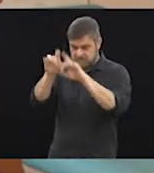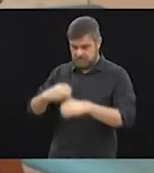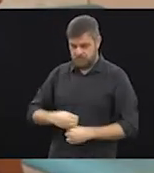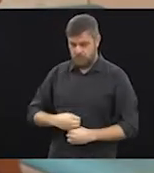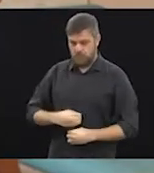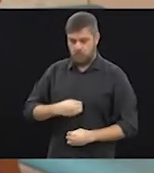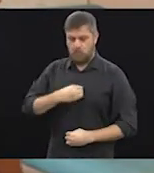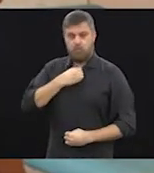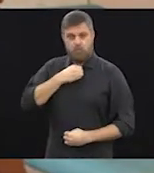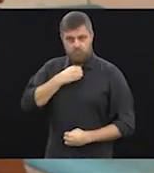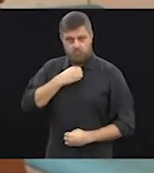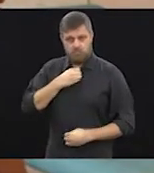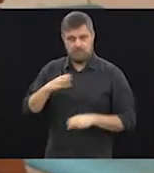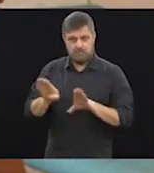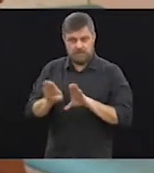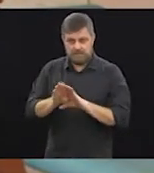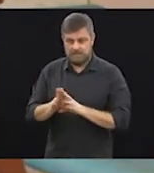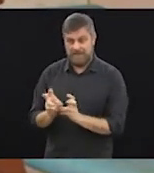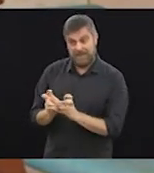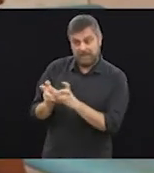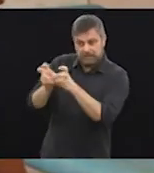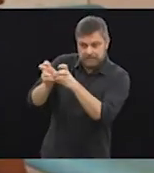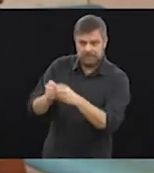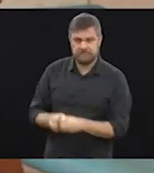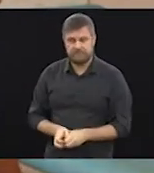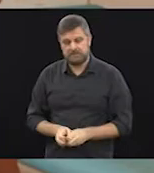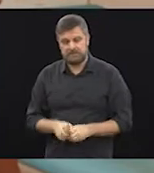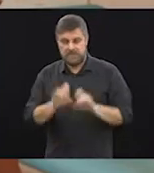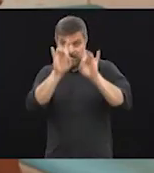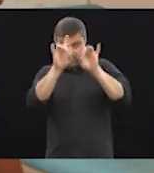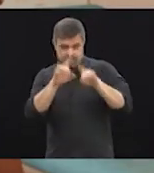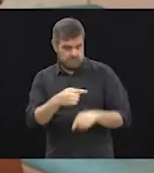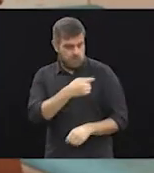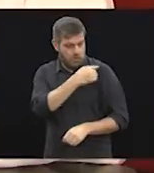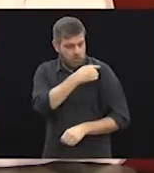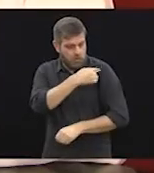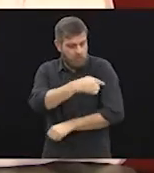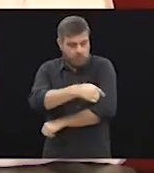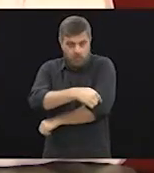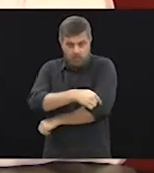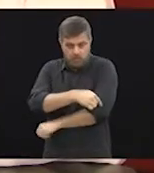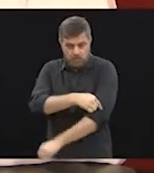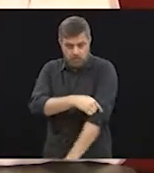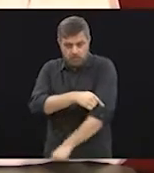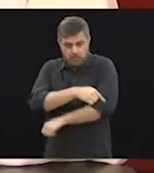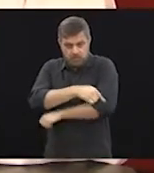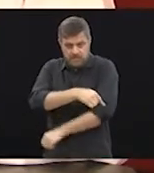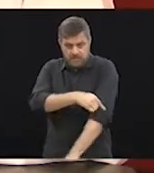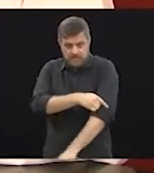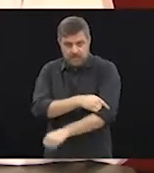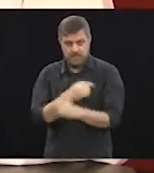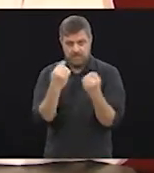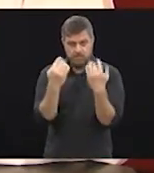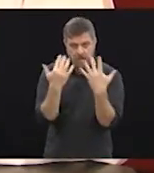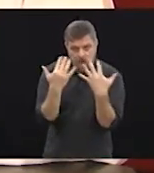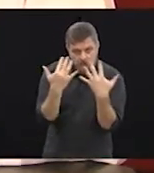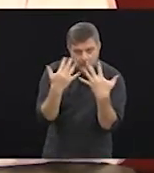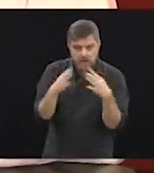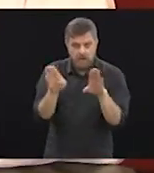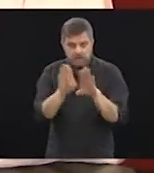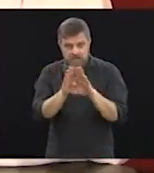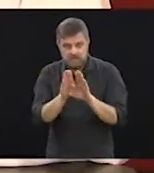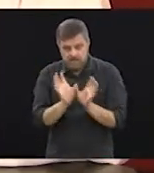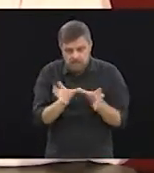especialista em coluna, o especialista em tumor, o especialista em ombro e cotovelo, o especialista em mão,